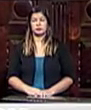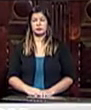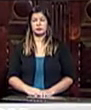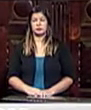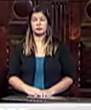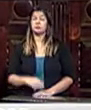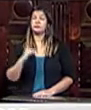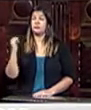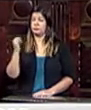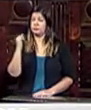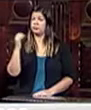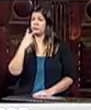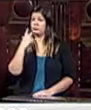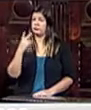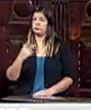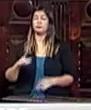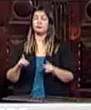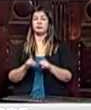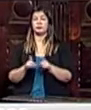É importante dizer